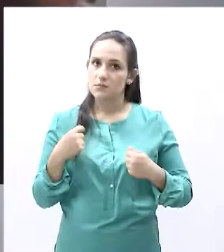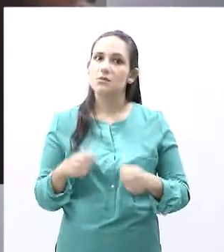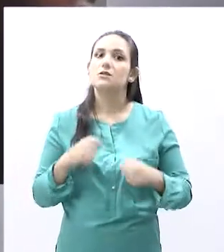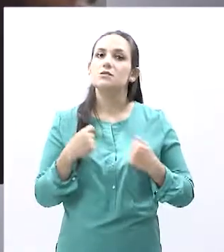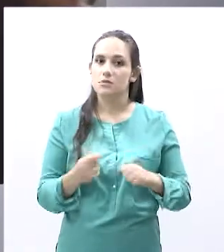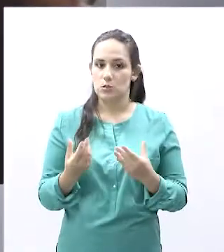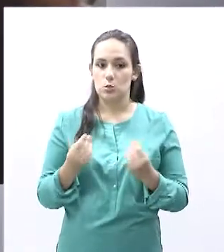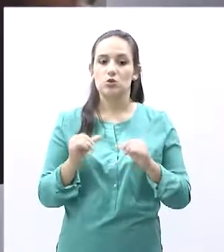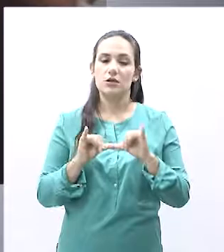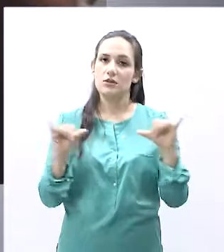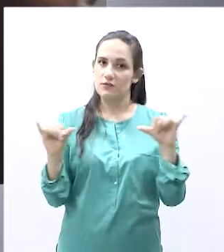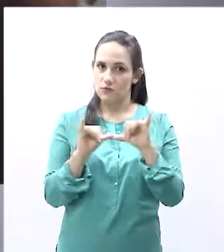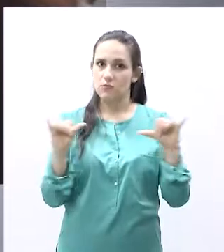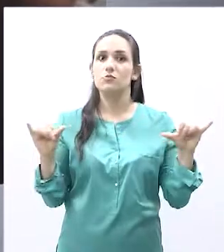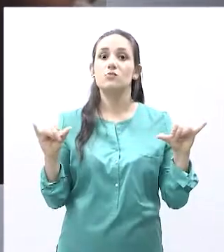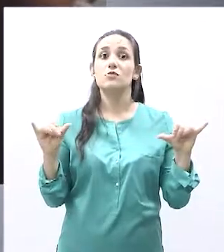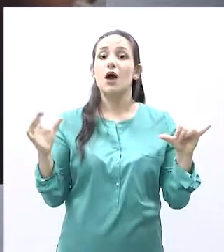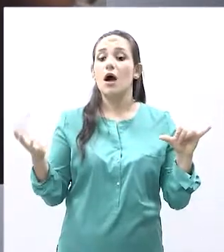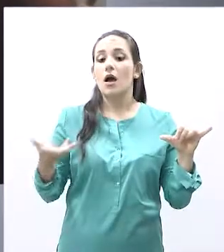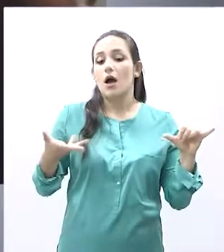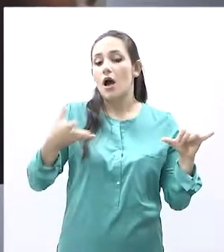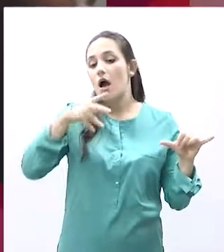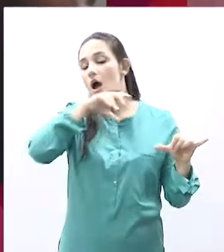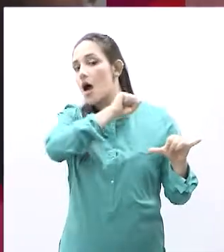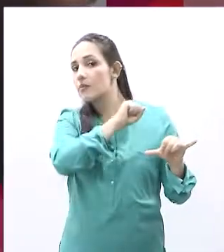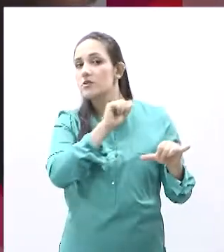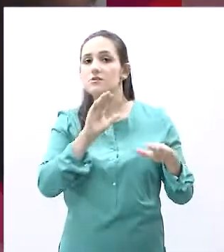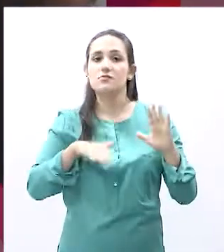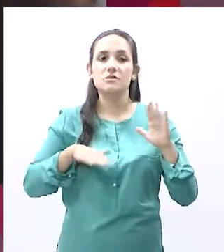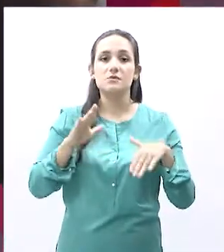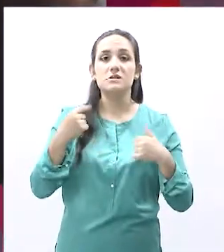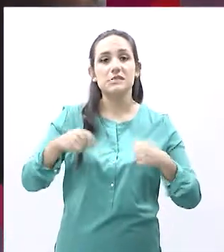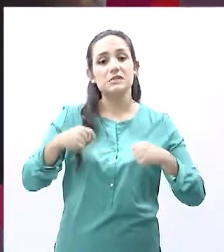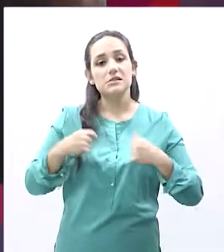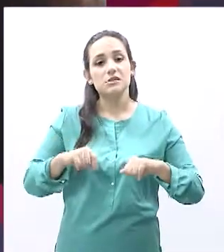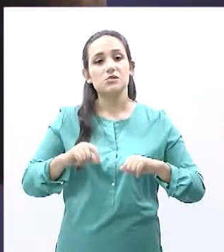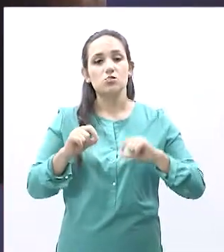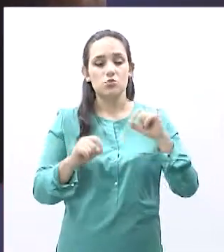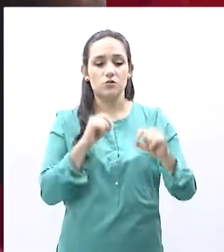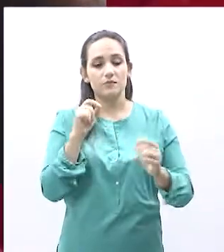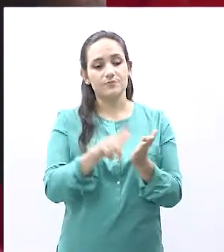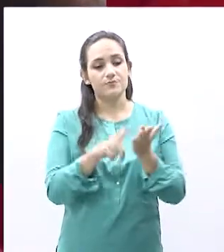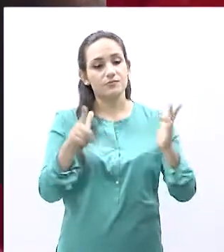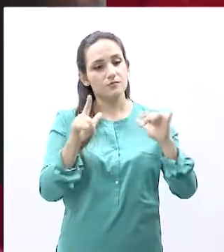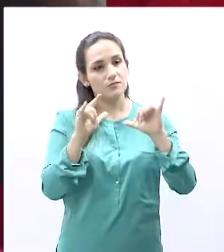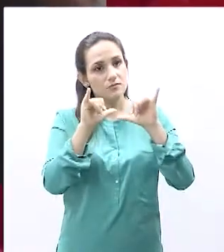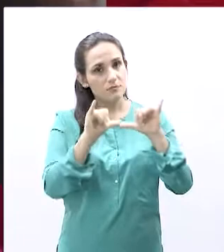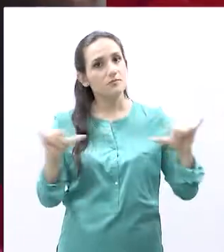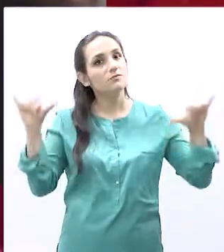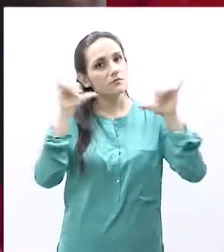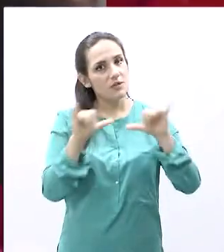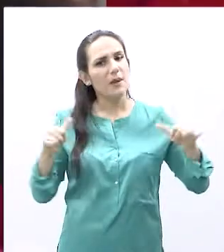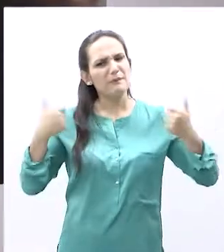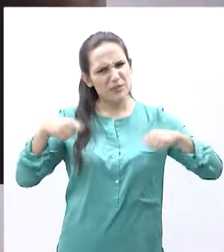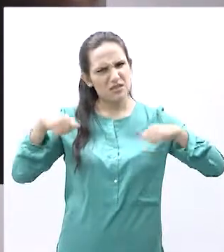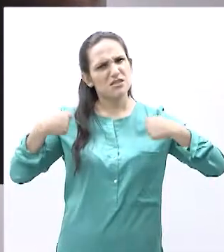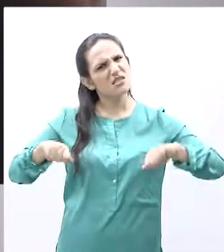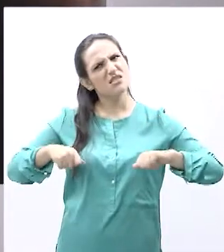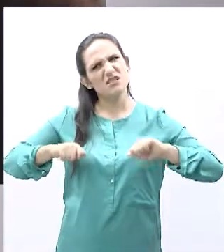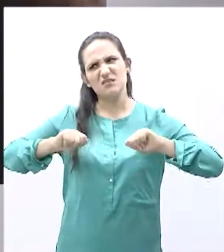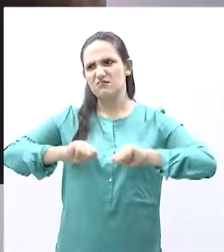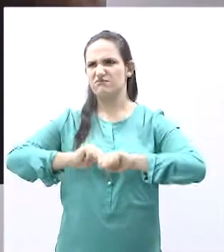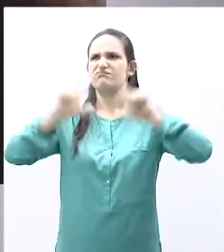de informações ágeis, que dependem, às vezes, do trabalho da imprensa para levar, né, os